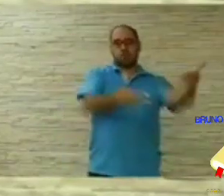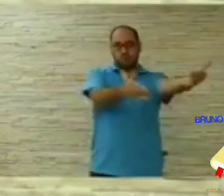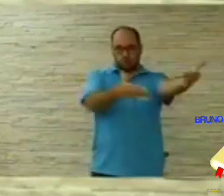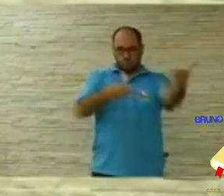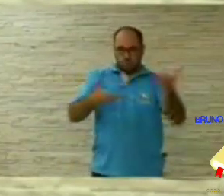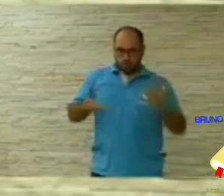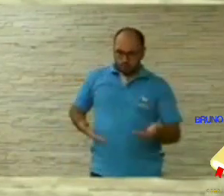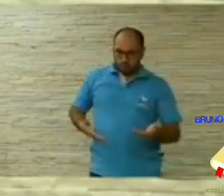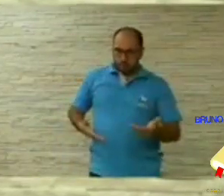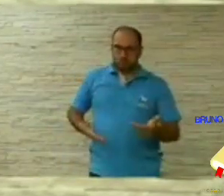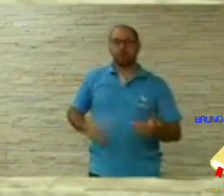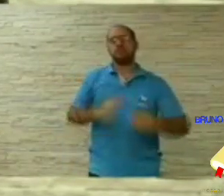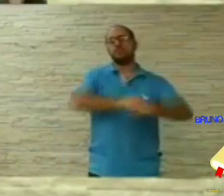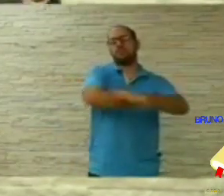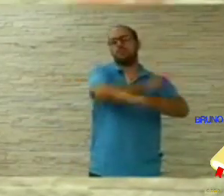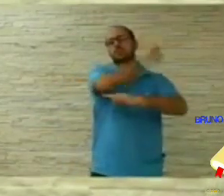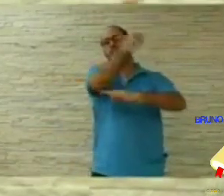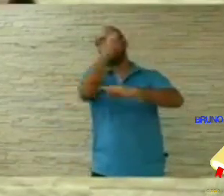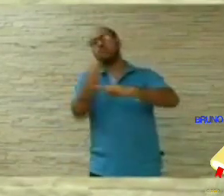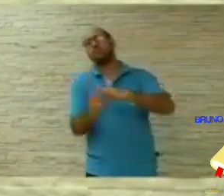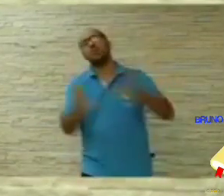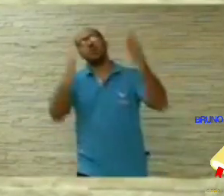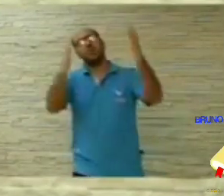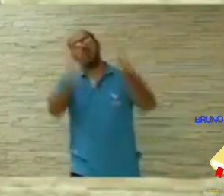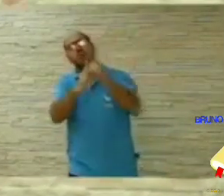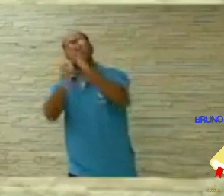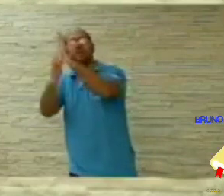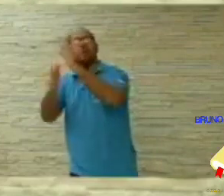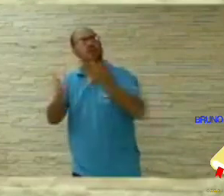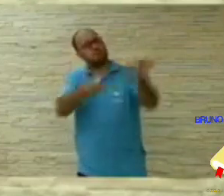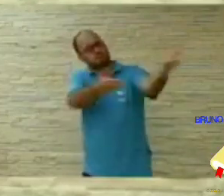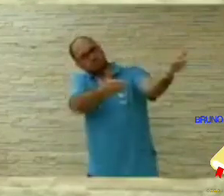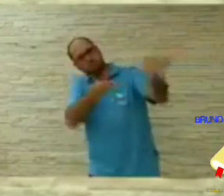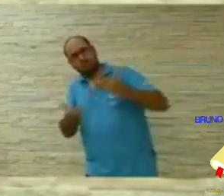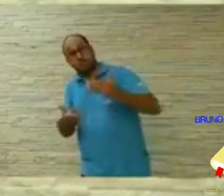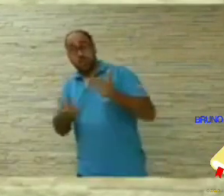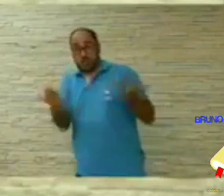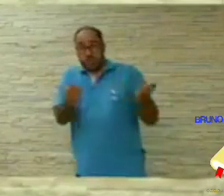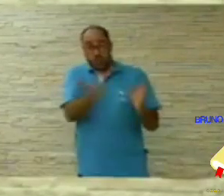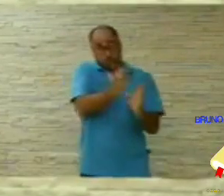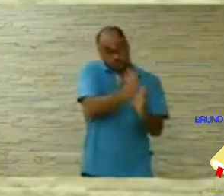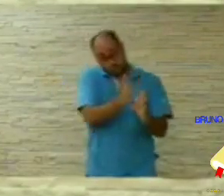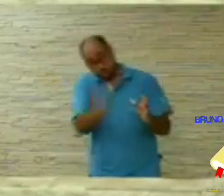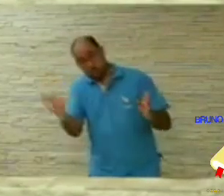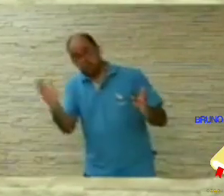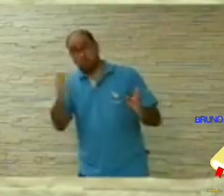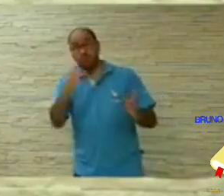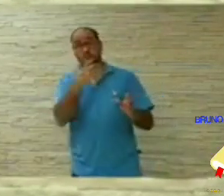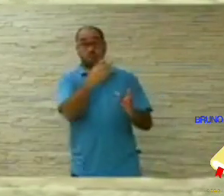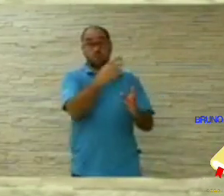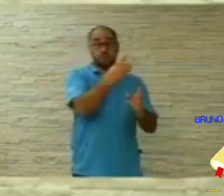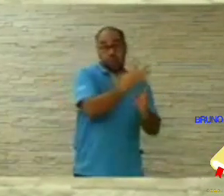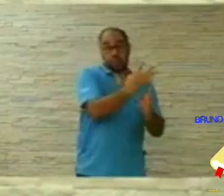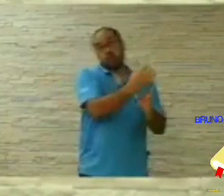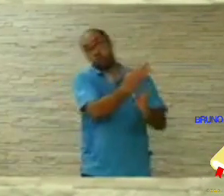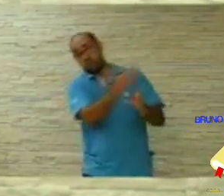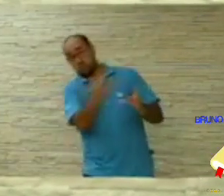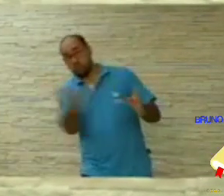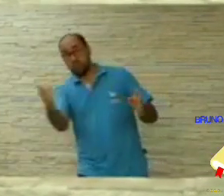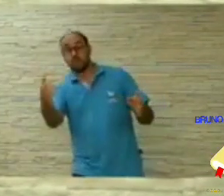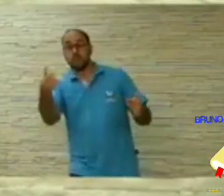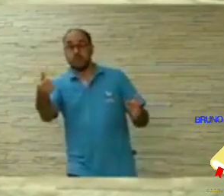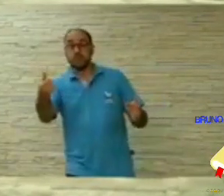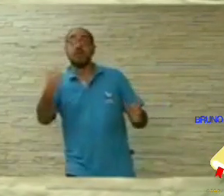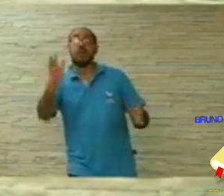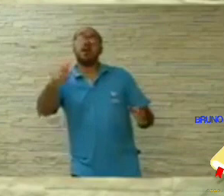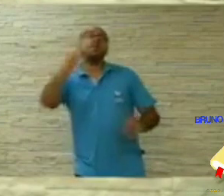manhã até a tarde, agora e para sempre, é um convite para adorar. Agora, a partir do verso 4, apresenta por que